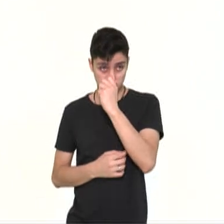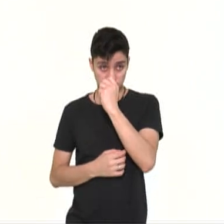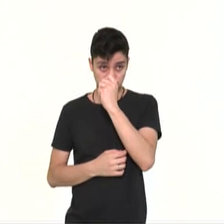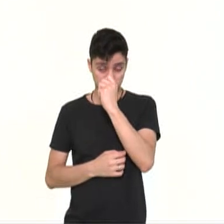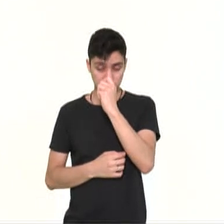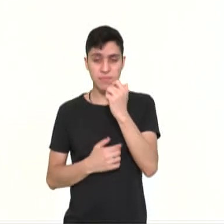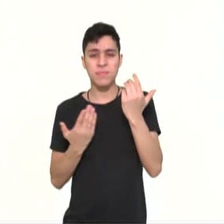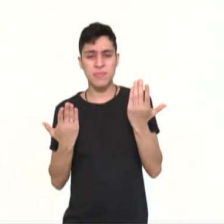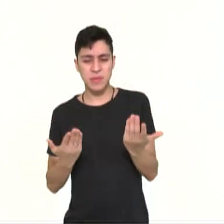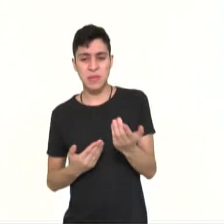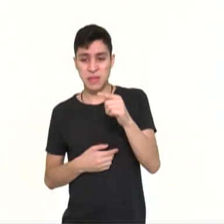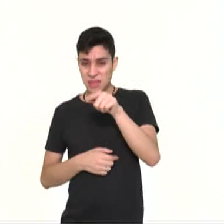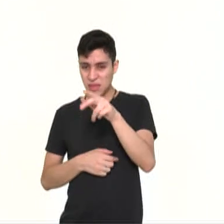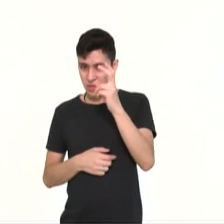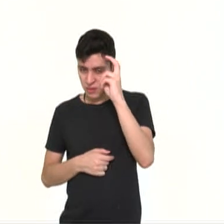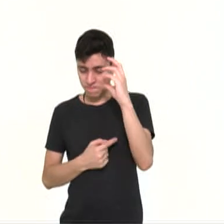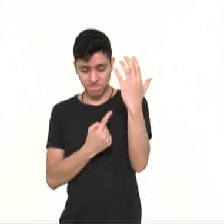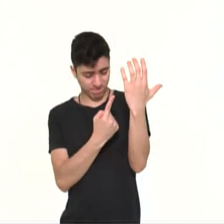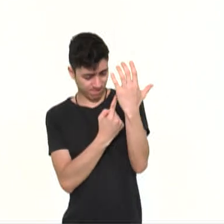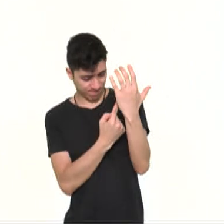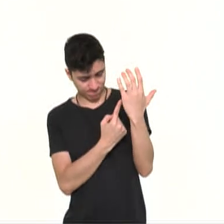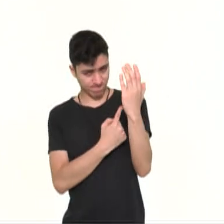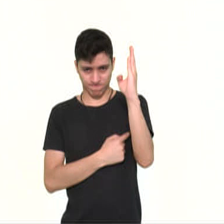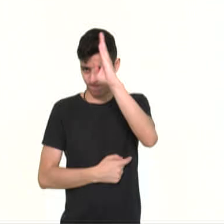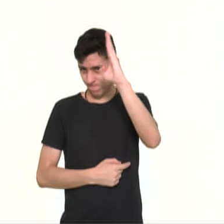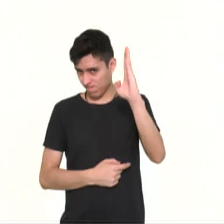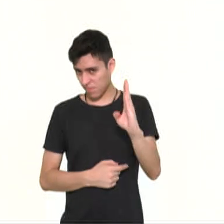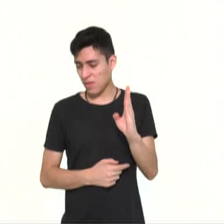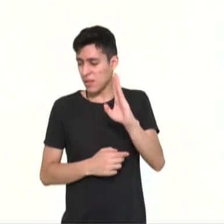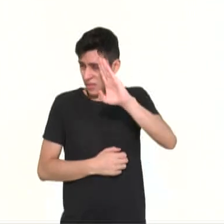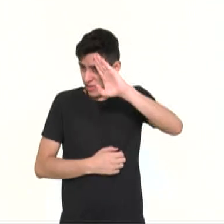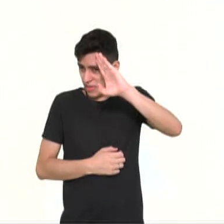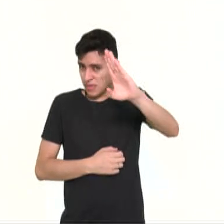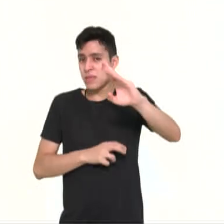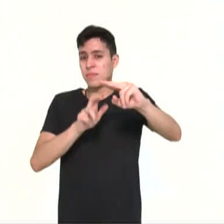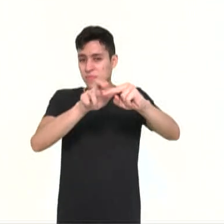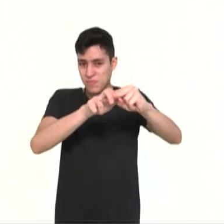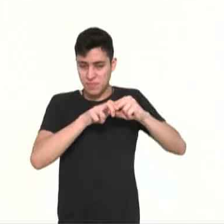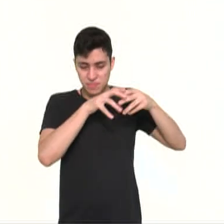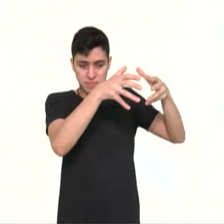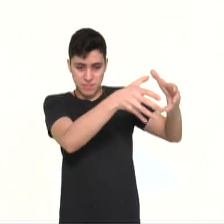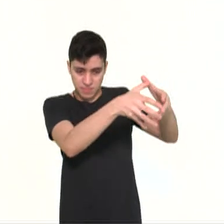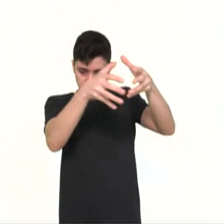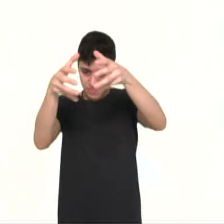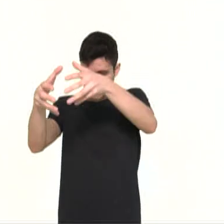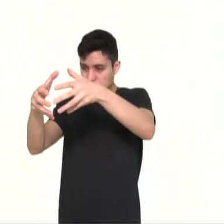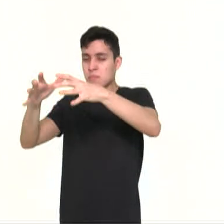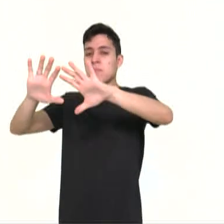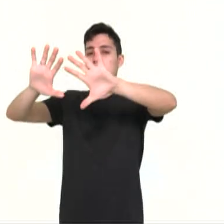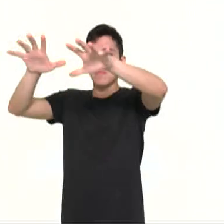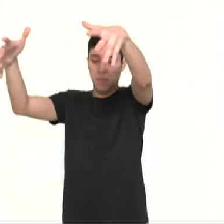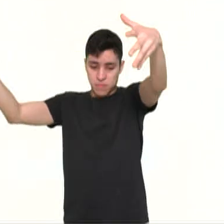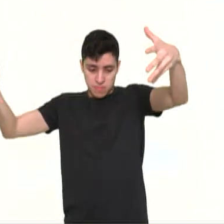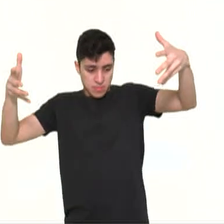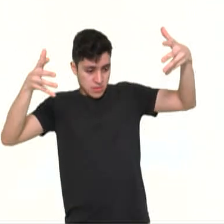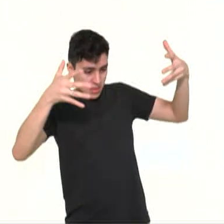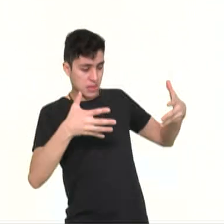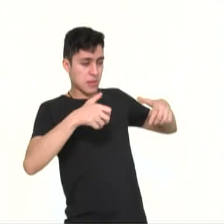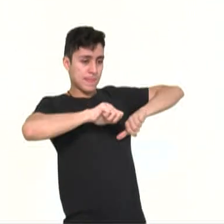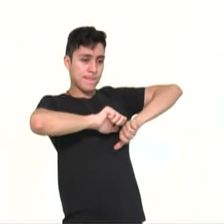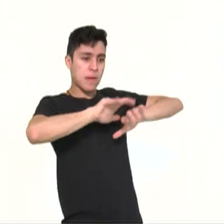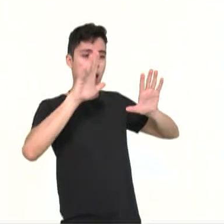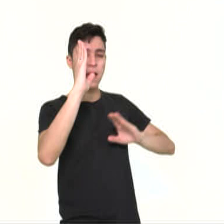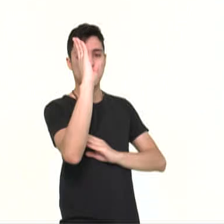né? Principalmente desse legado trazido pelos iorubás e pelos bantus. Os iorubás, lá no final do